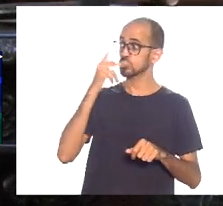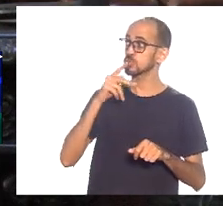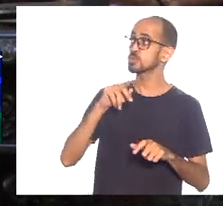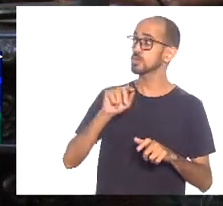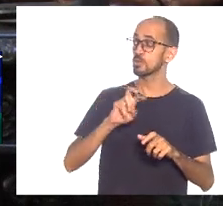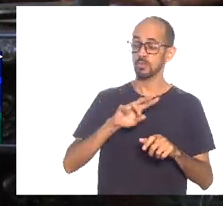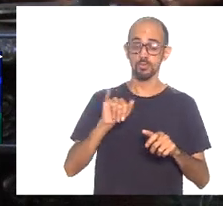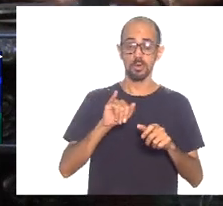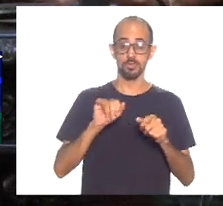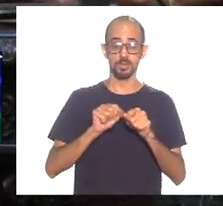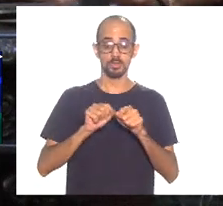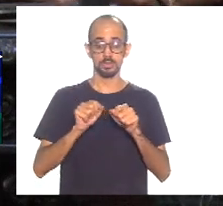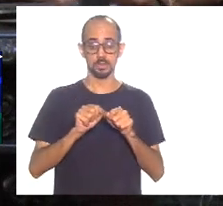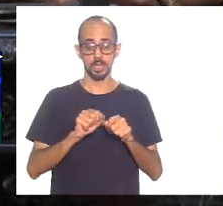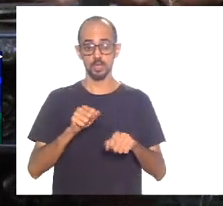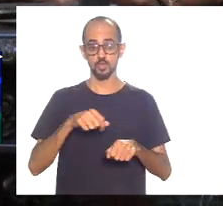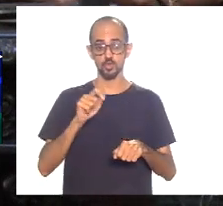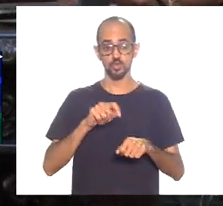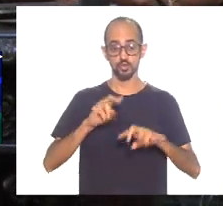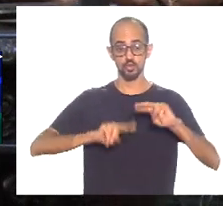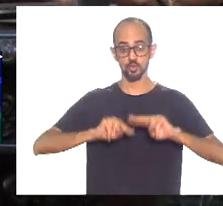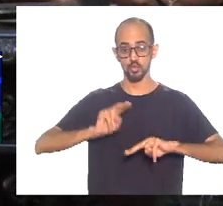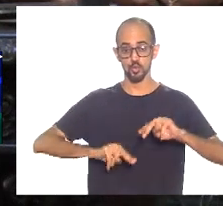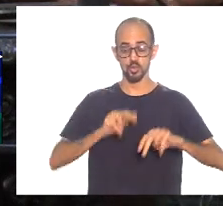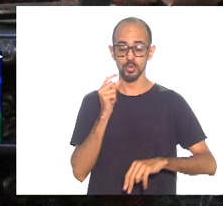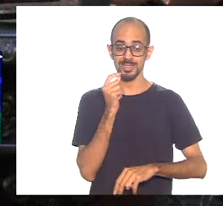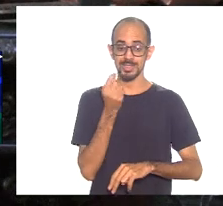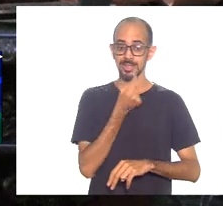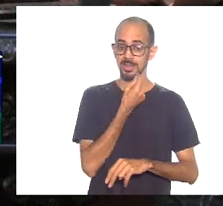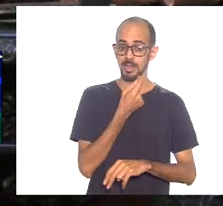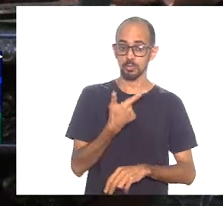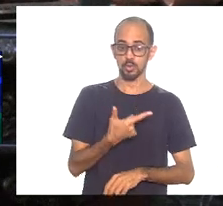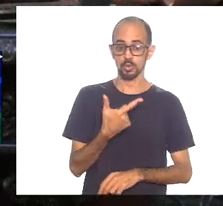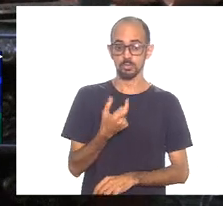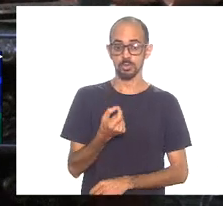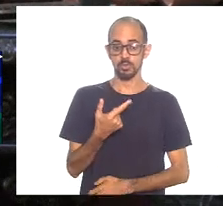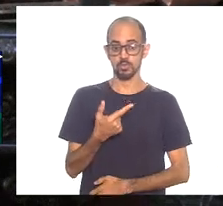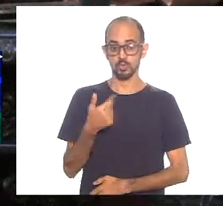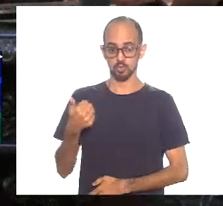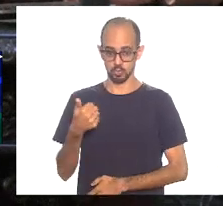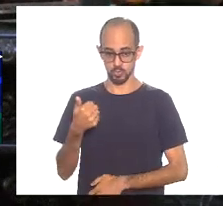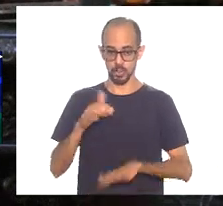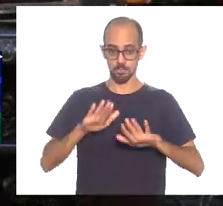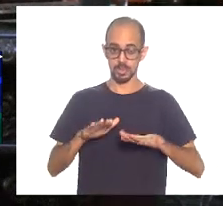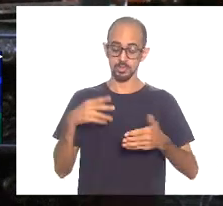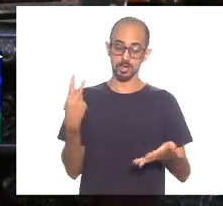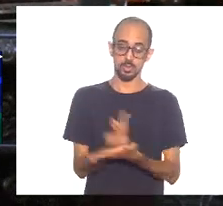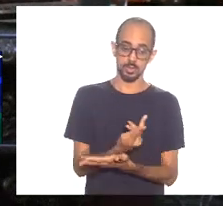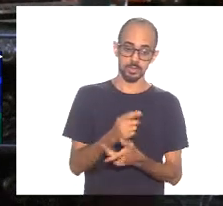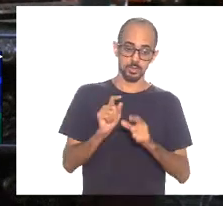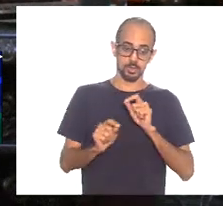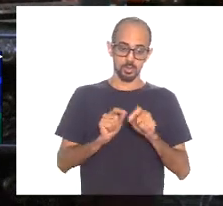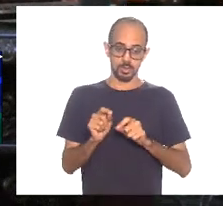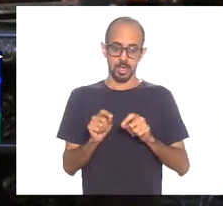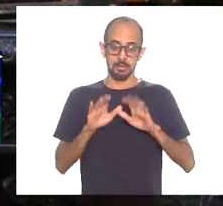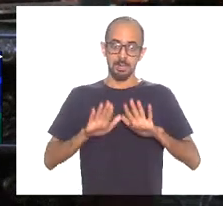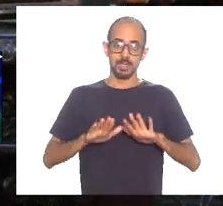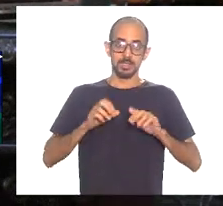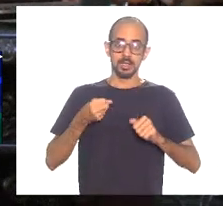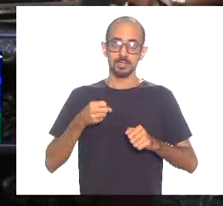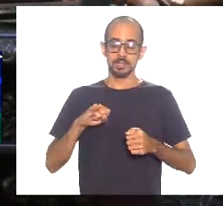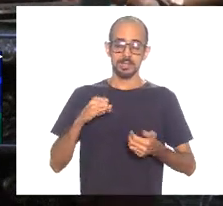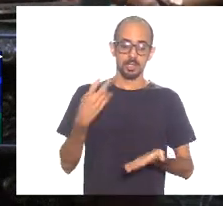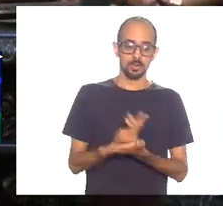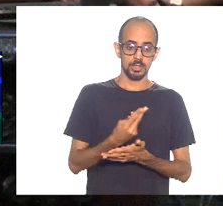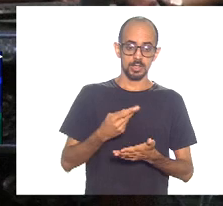próximo Júnior em setembro de 2021 de energia aí tem aquela coisa aquela posição lá mas quem